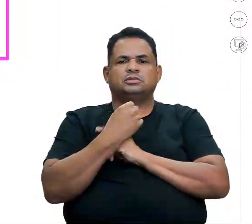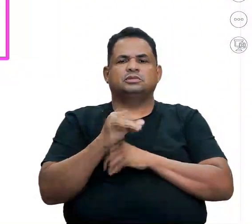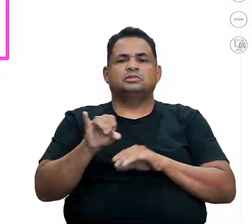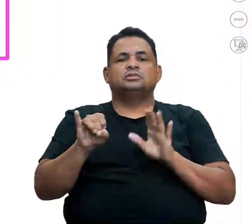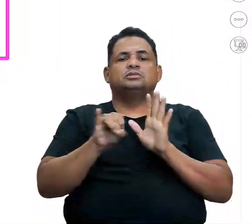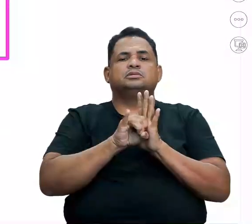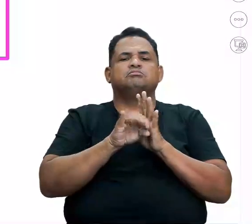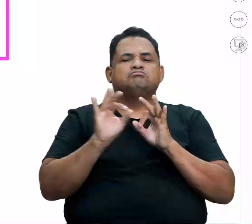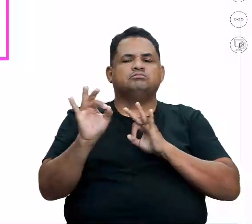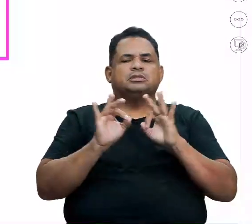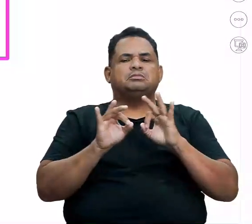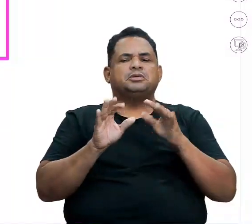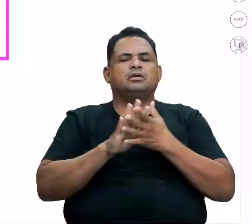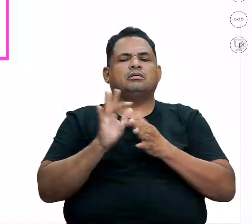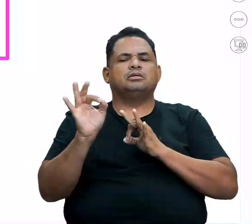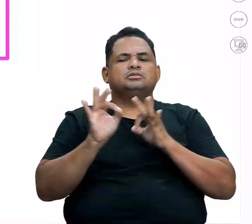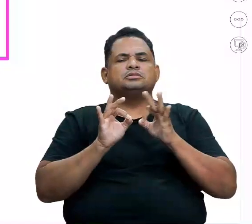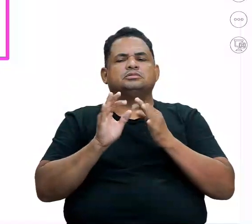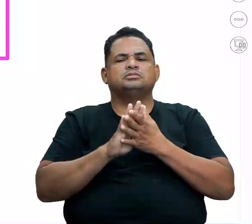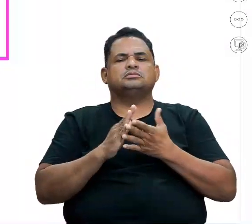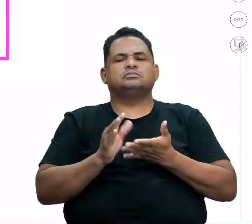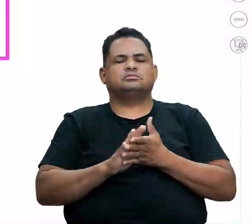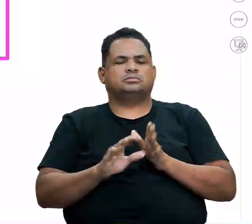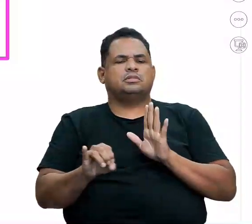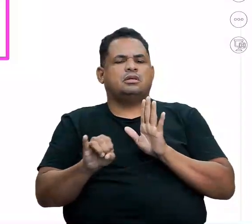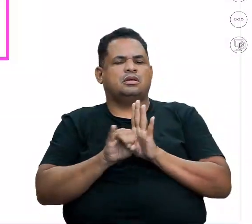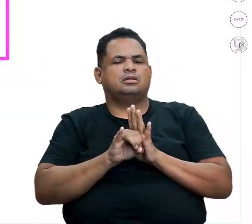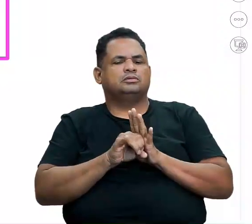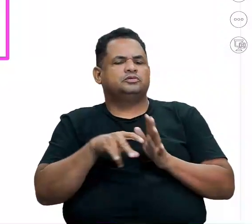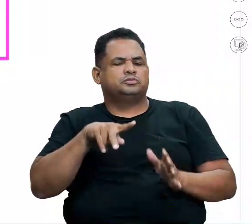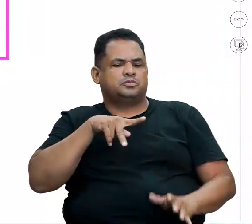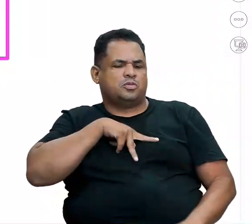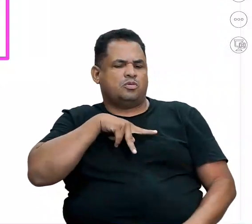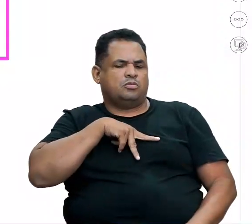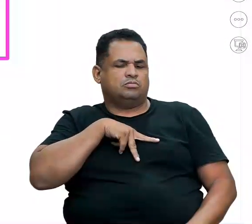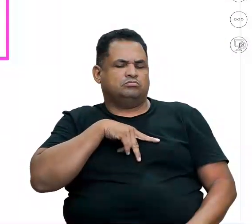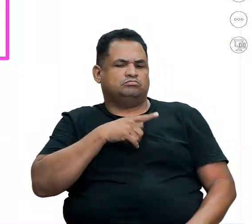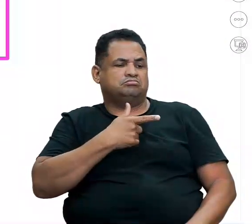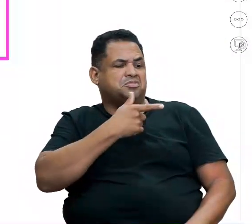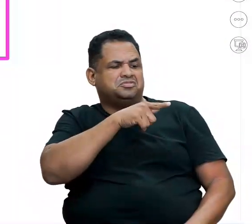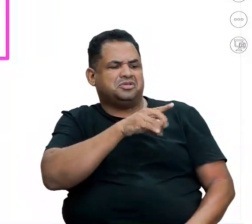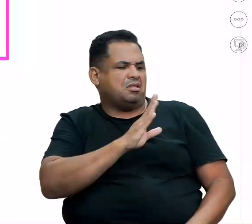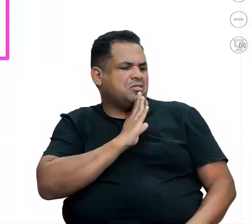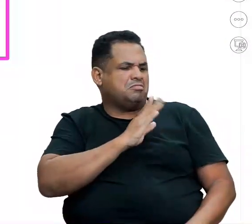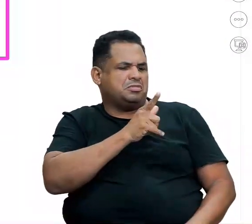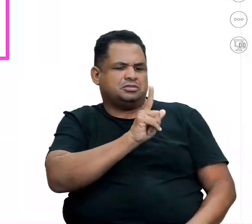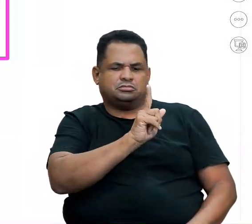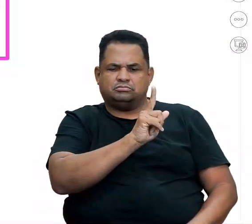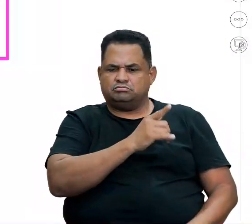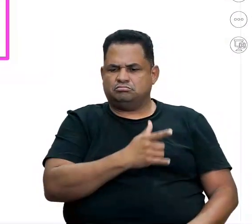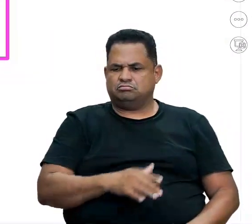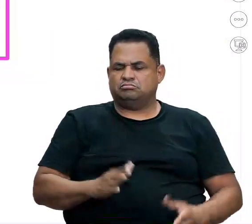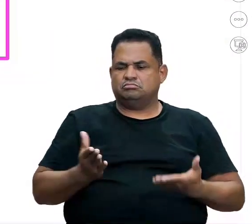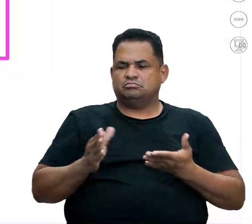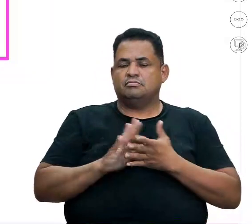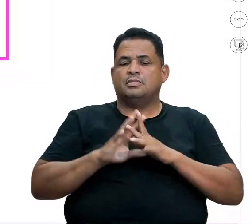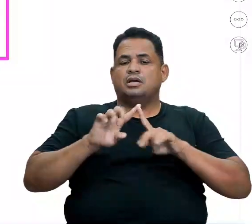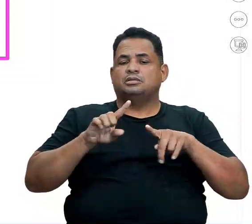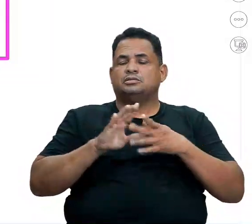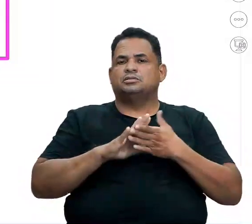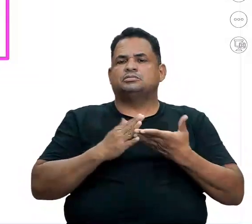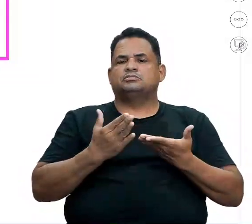construída socialmente. Eu me reconheço com certos grupos, eu não me reconheço com os outros. Mas eu só sei quem eu